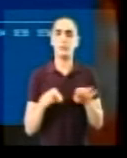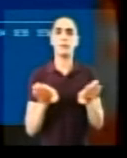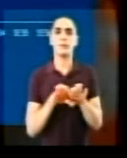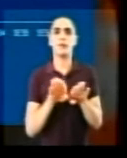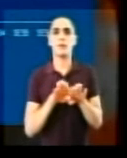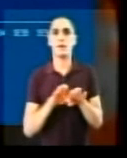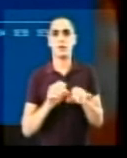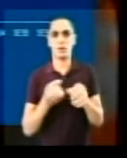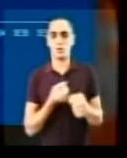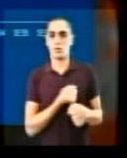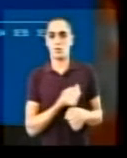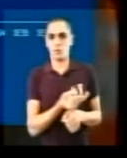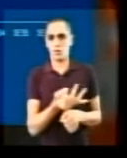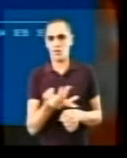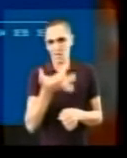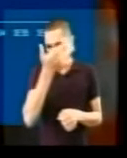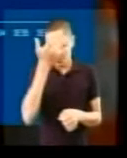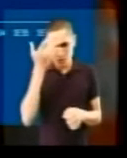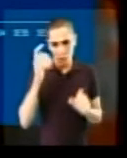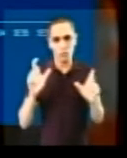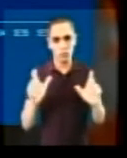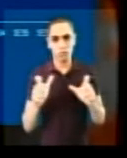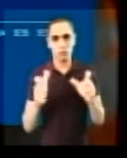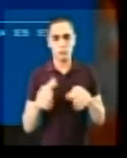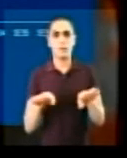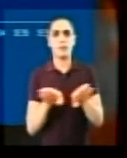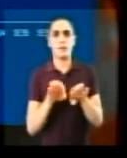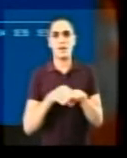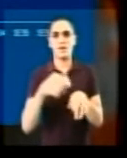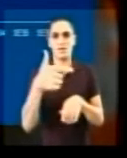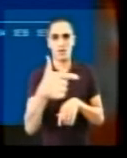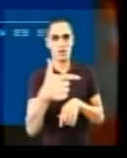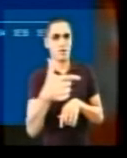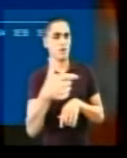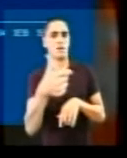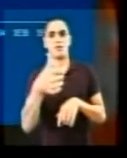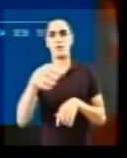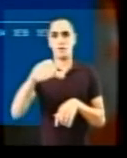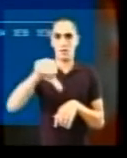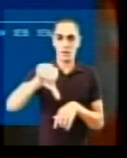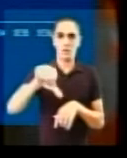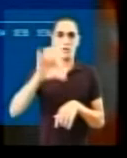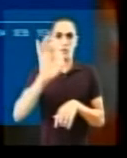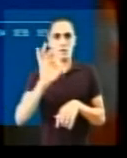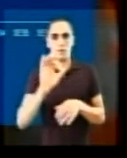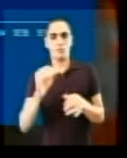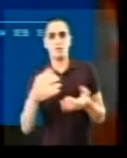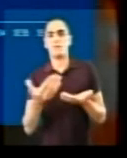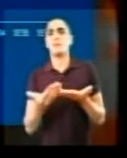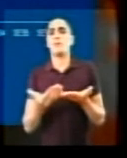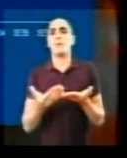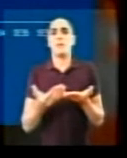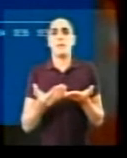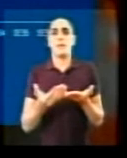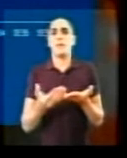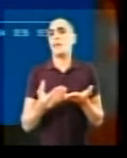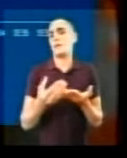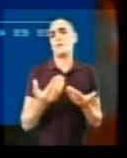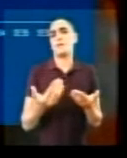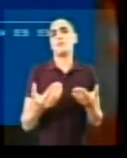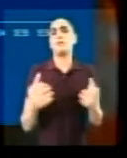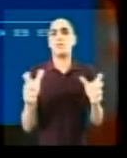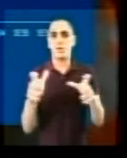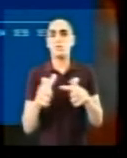29% para 25%. Então, de todos os pacientes que nós colhemos exames